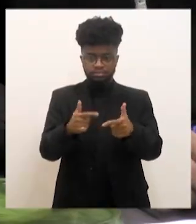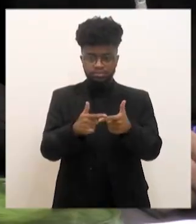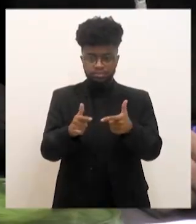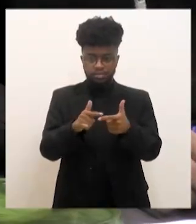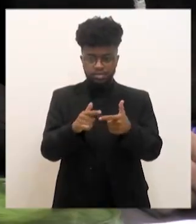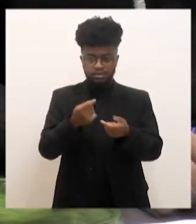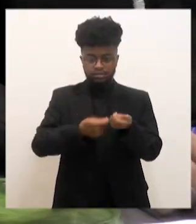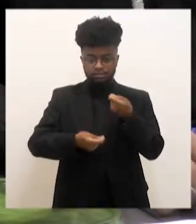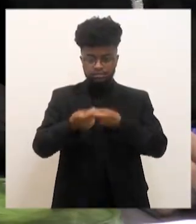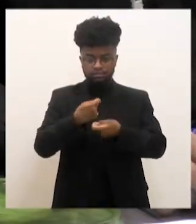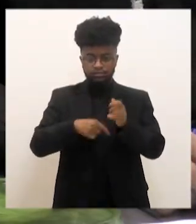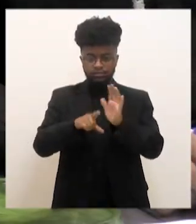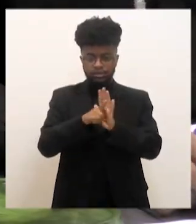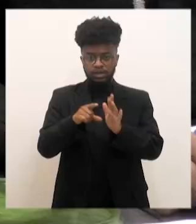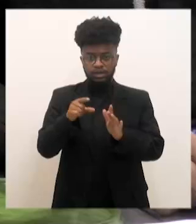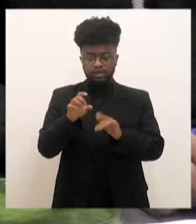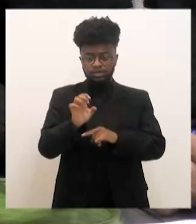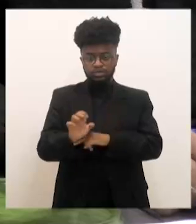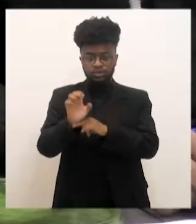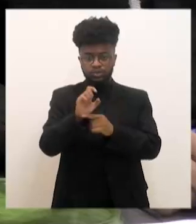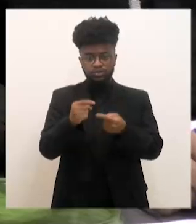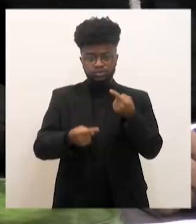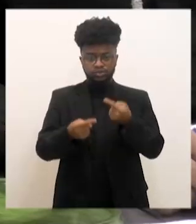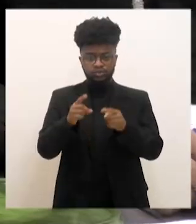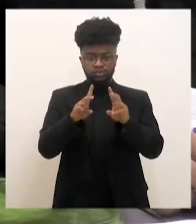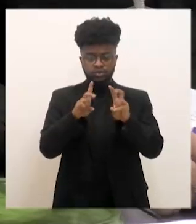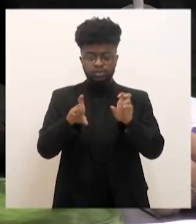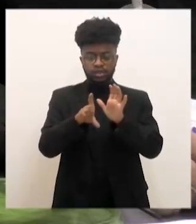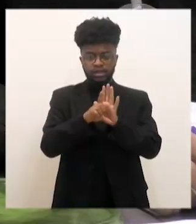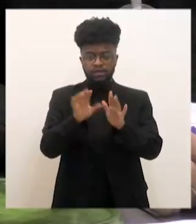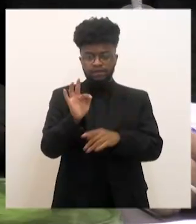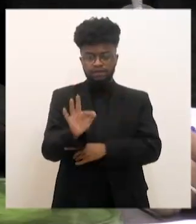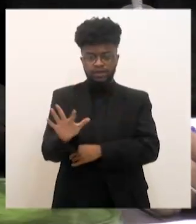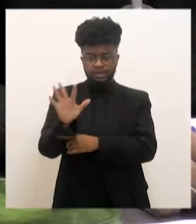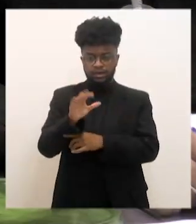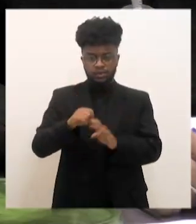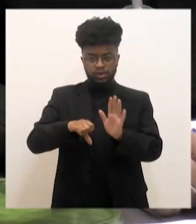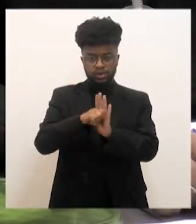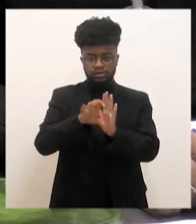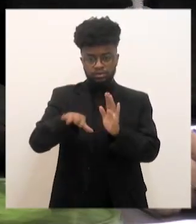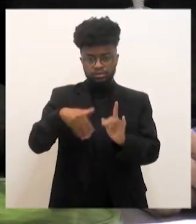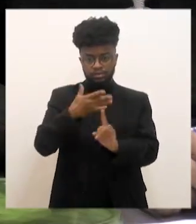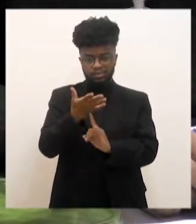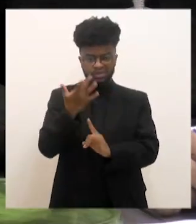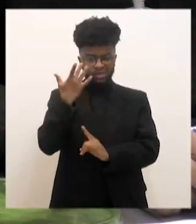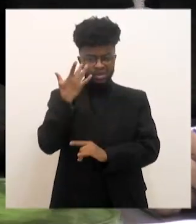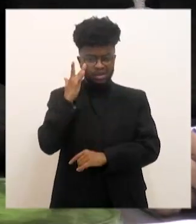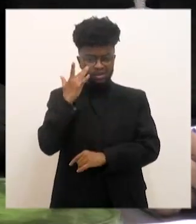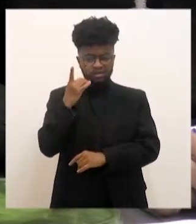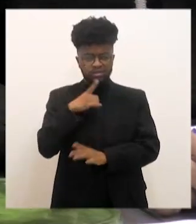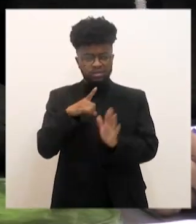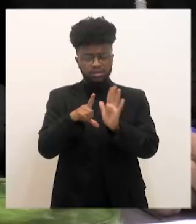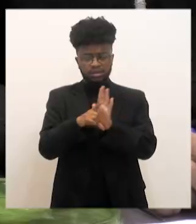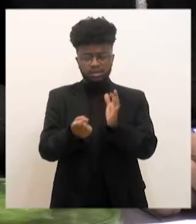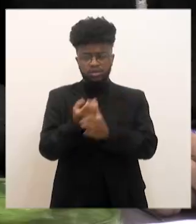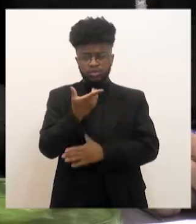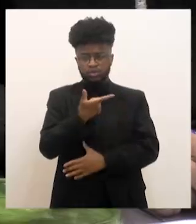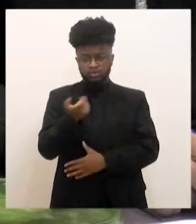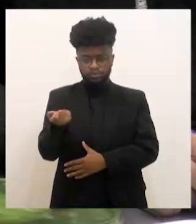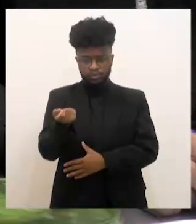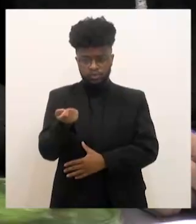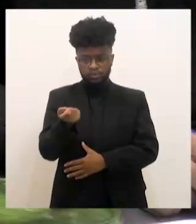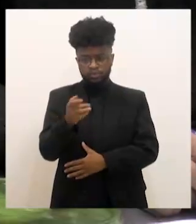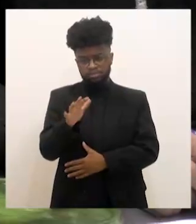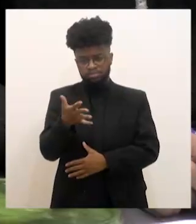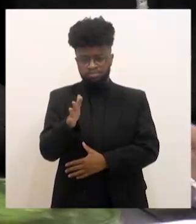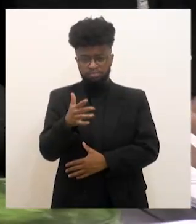lei estadual que faz o rebatimento da Lei Federal de Crimes Ambientais. Se não me engano, Luiz Paulo, é uma lei do ano 2000. É uma